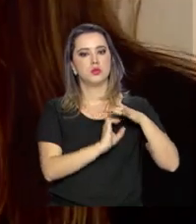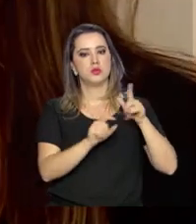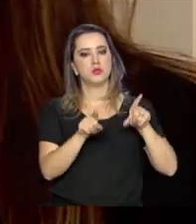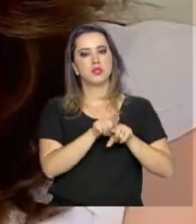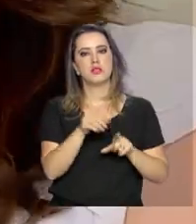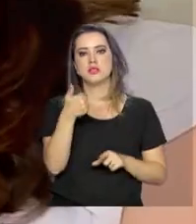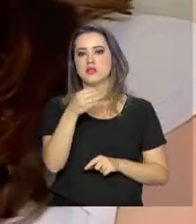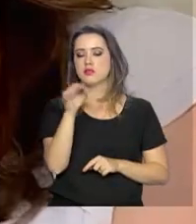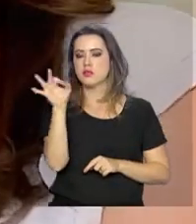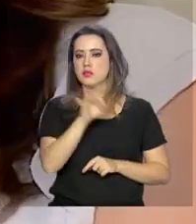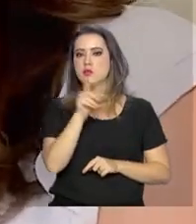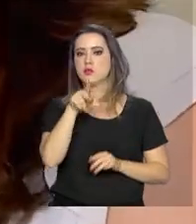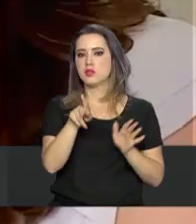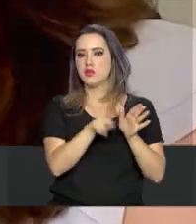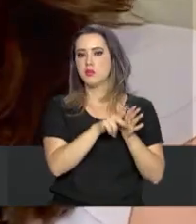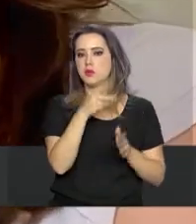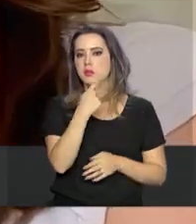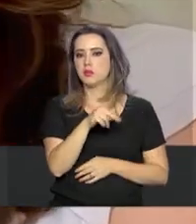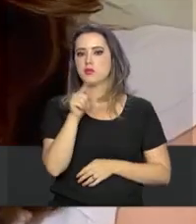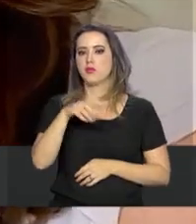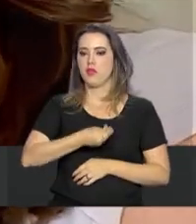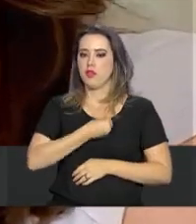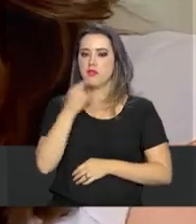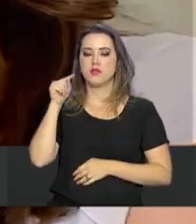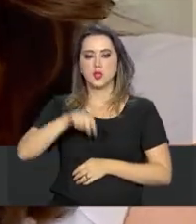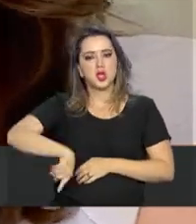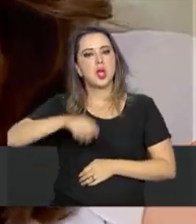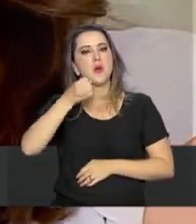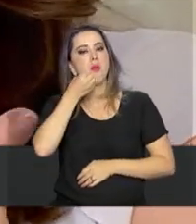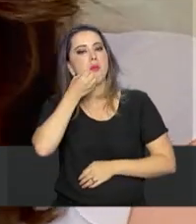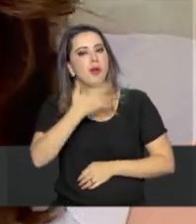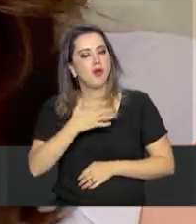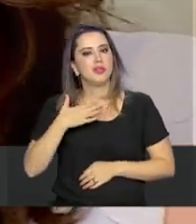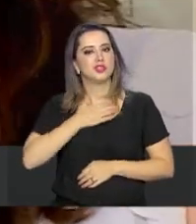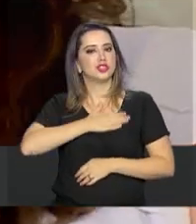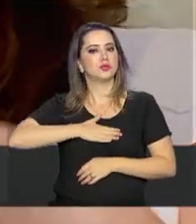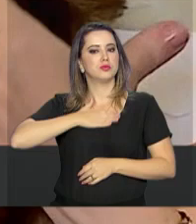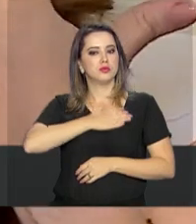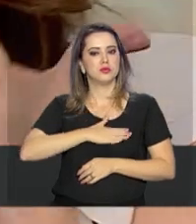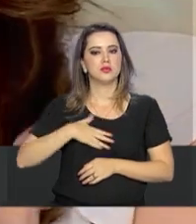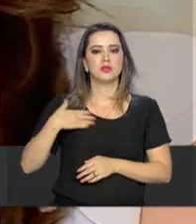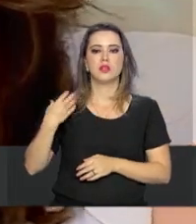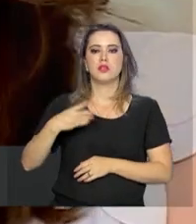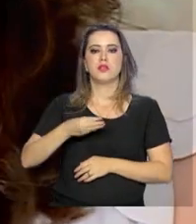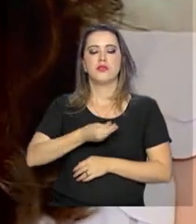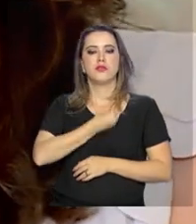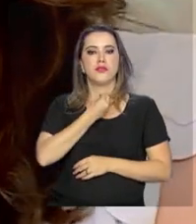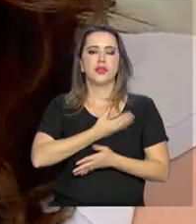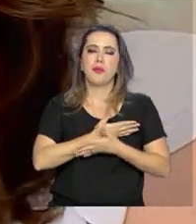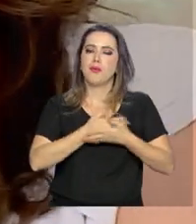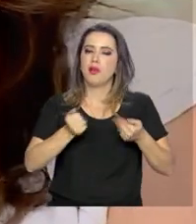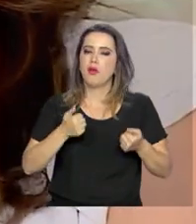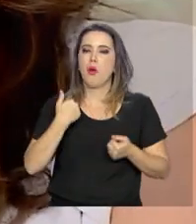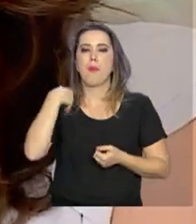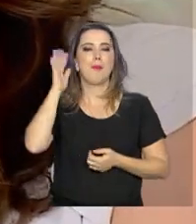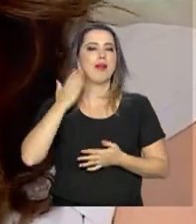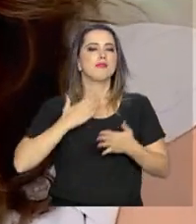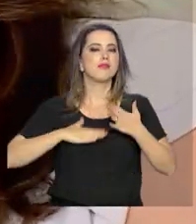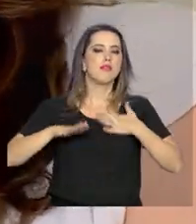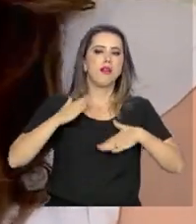relação viver aqui é muito bom né é uma coisa que a gente se acostuma um ritmo de vida mais tranquilo